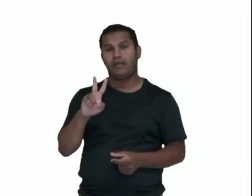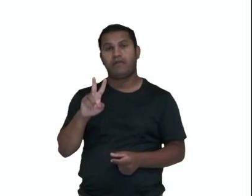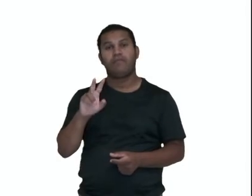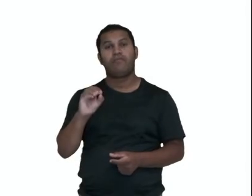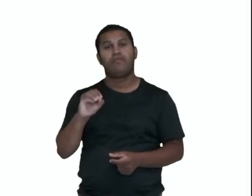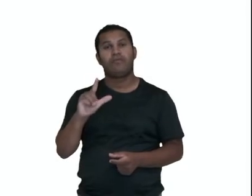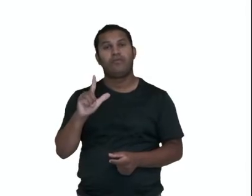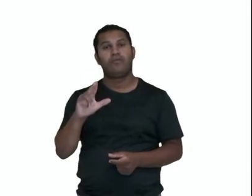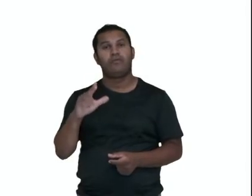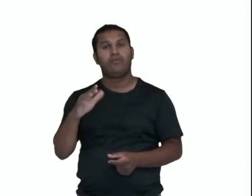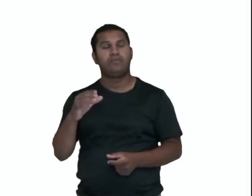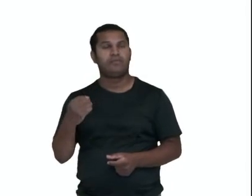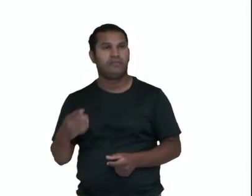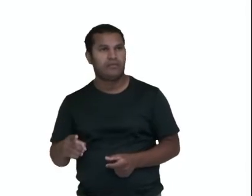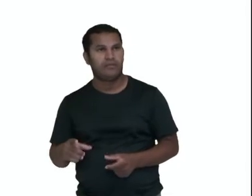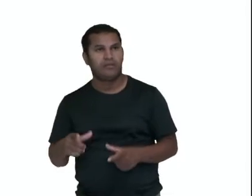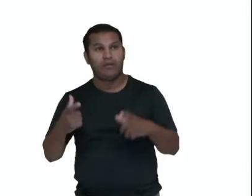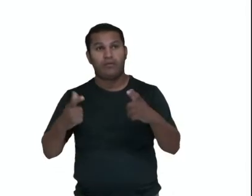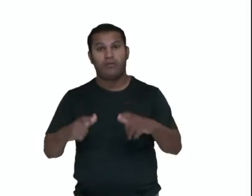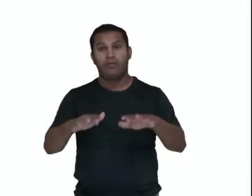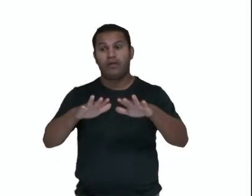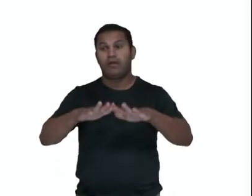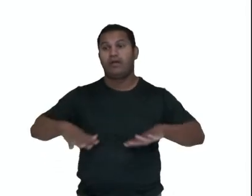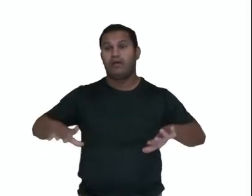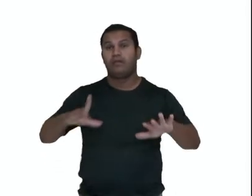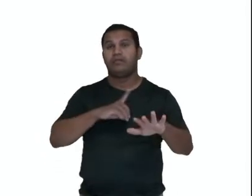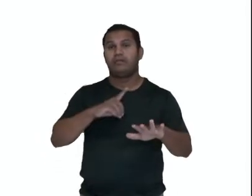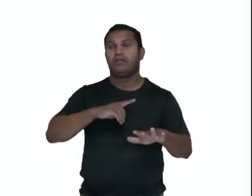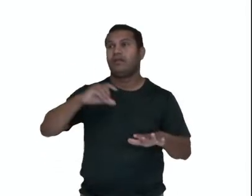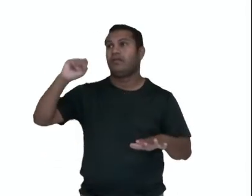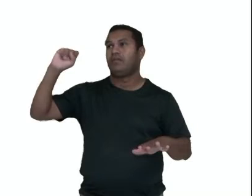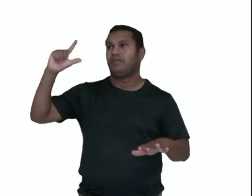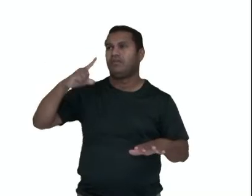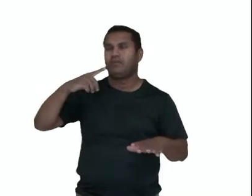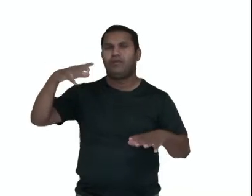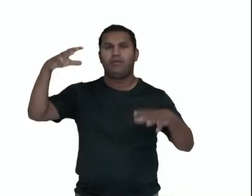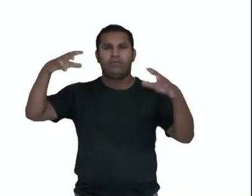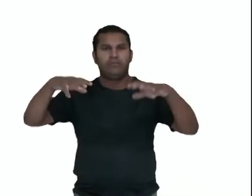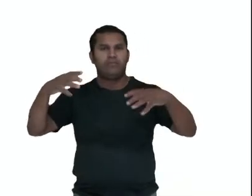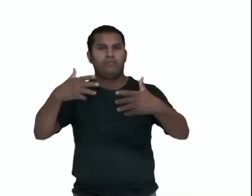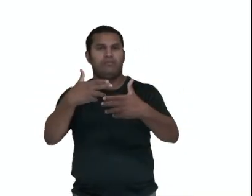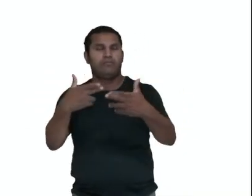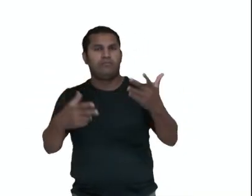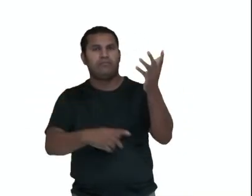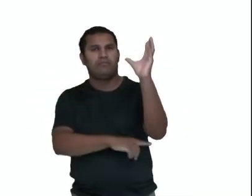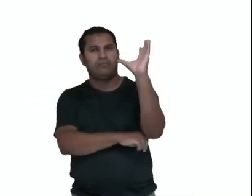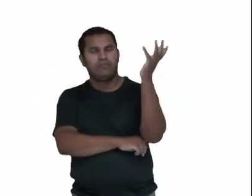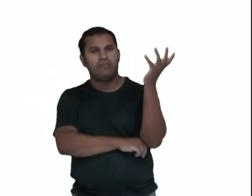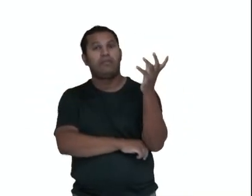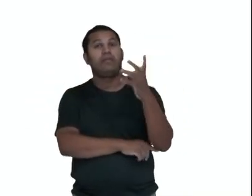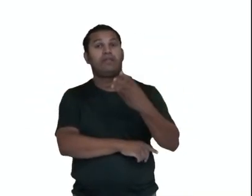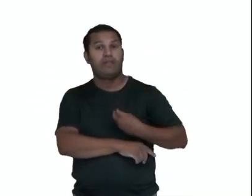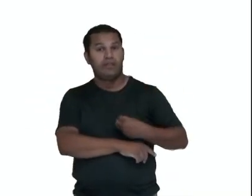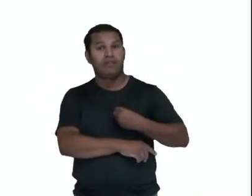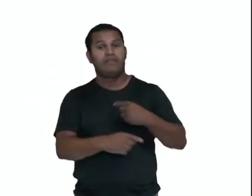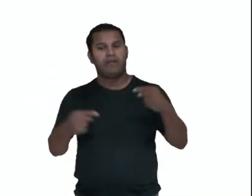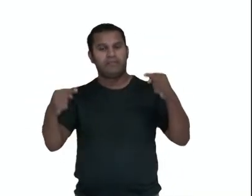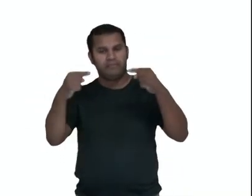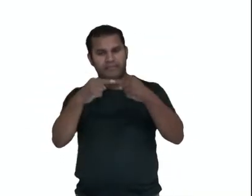adaptando ao lugar, né? Vão sobrevivendo. Se tiverem uma mutação com uma característica que não é